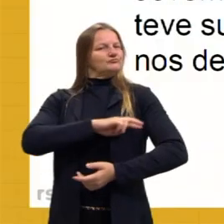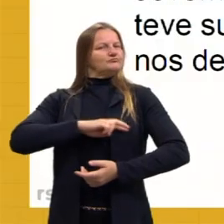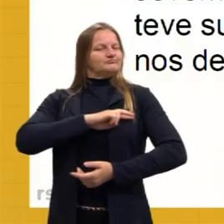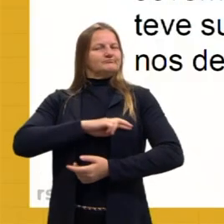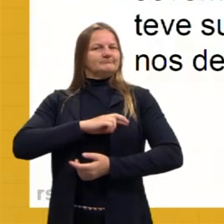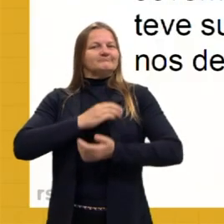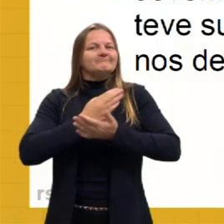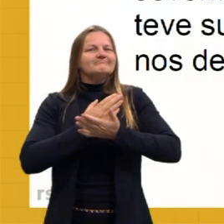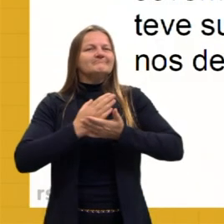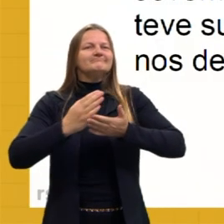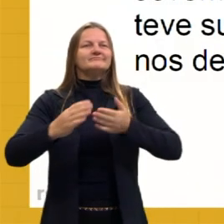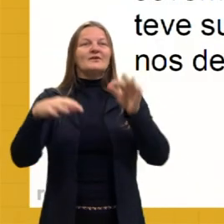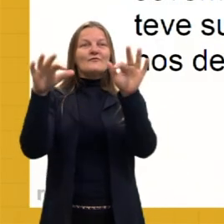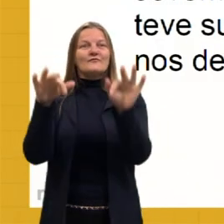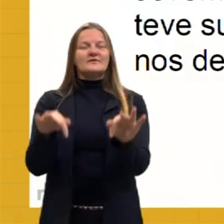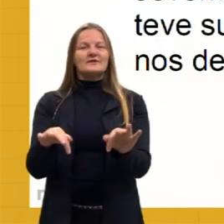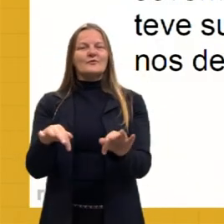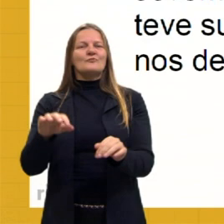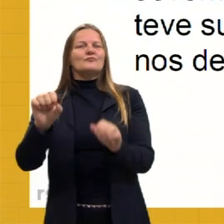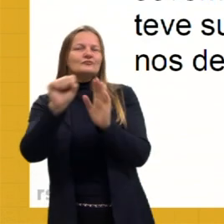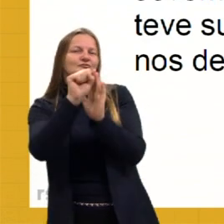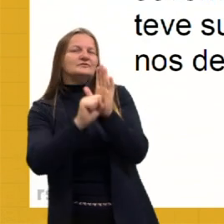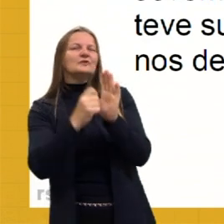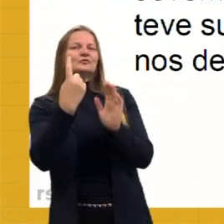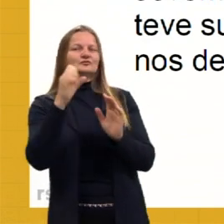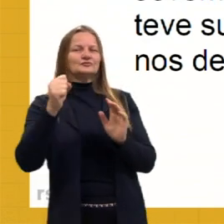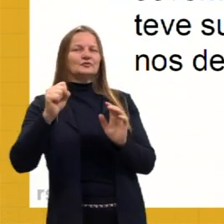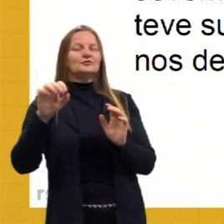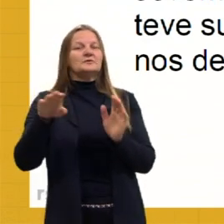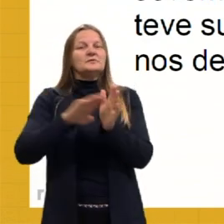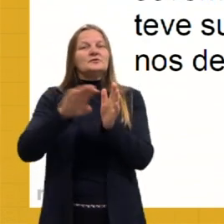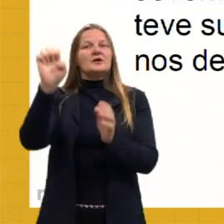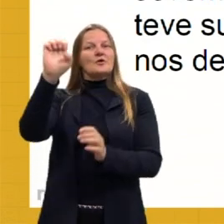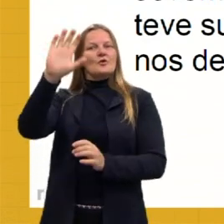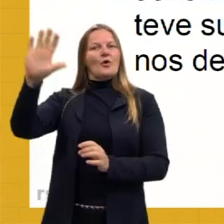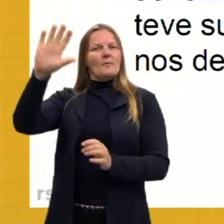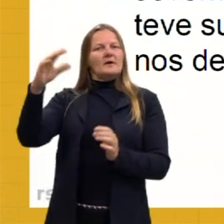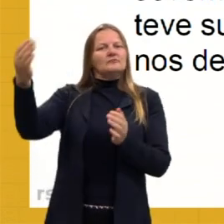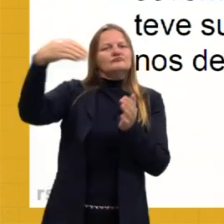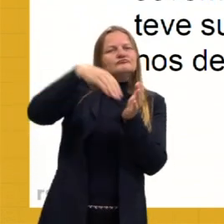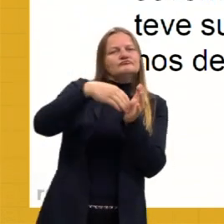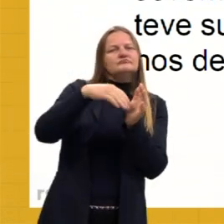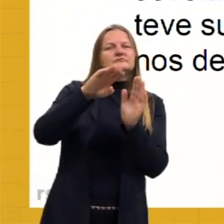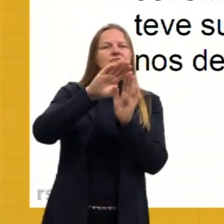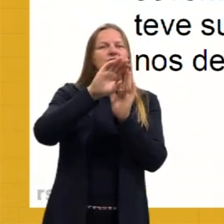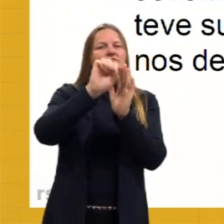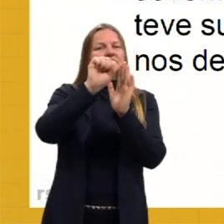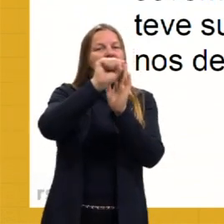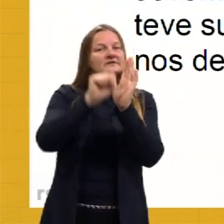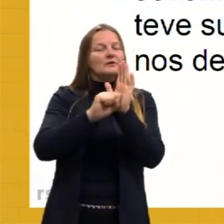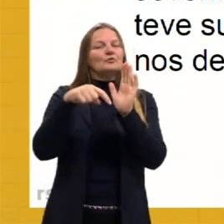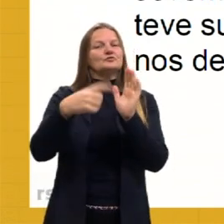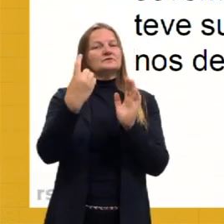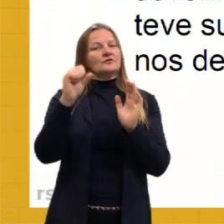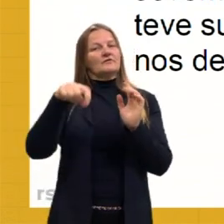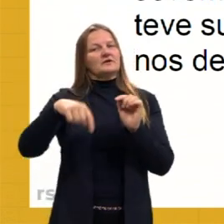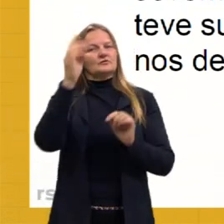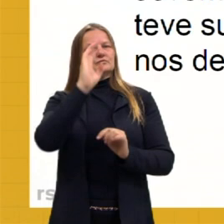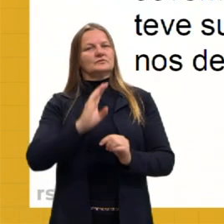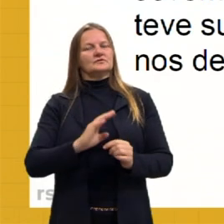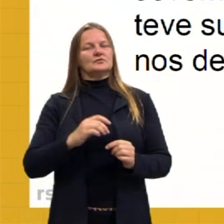romantismo final lá do século 18 na Europa início do século né 19 no Brasil